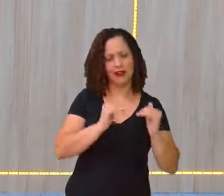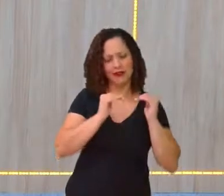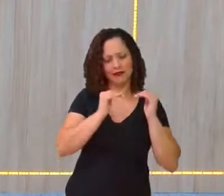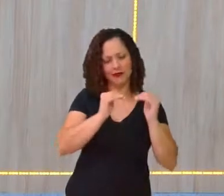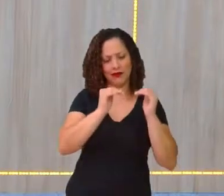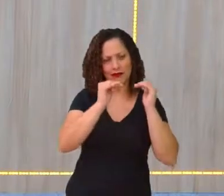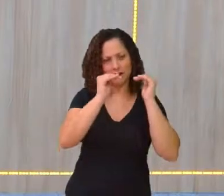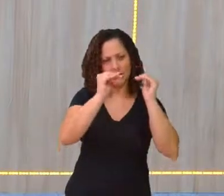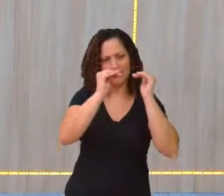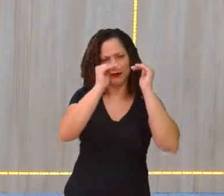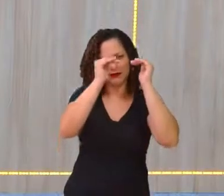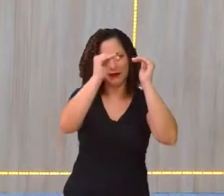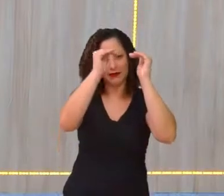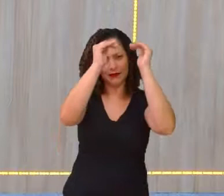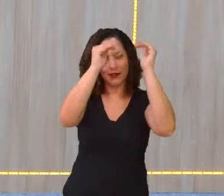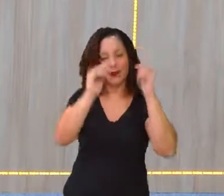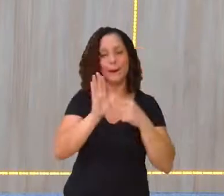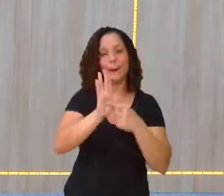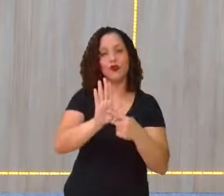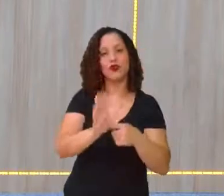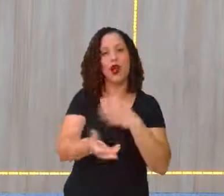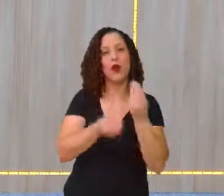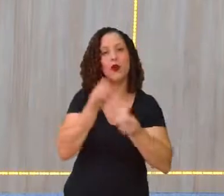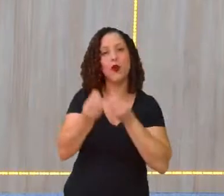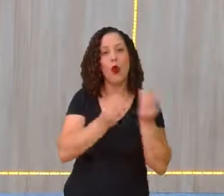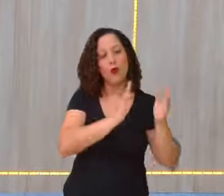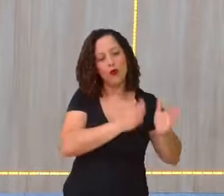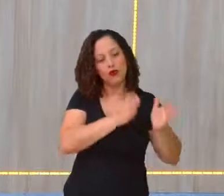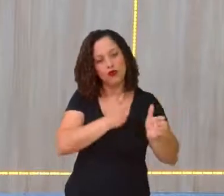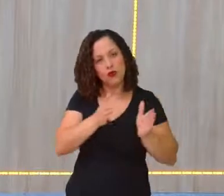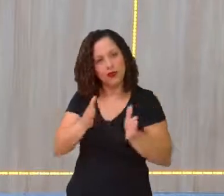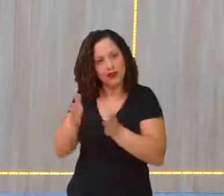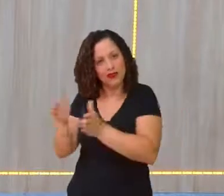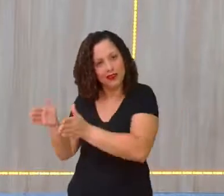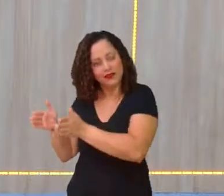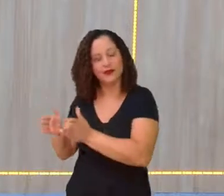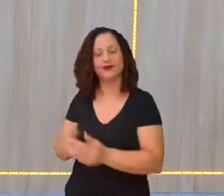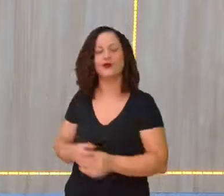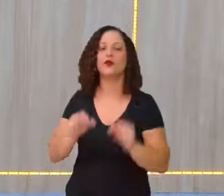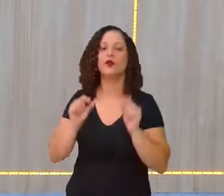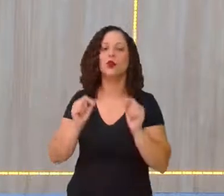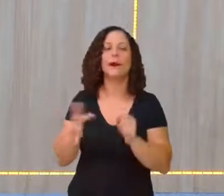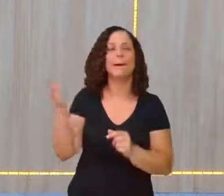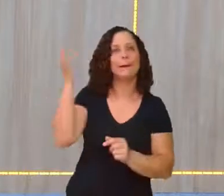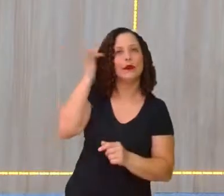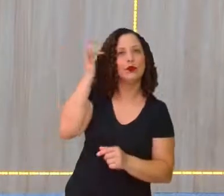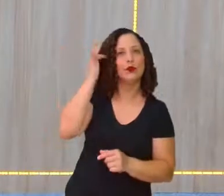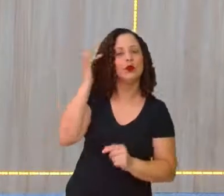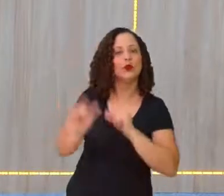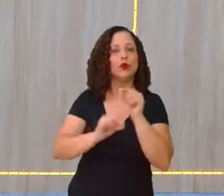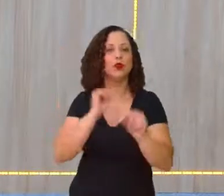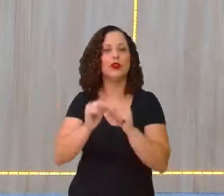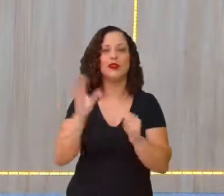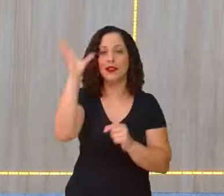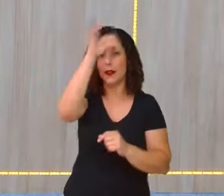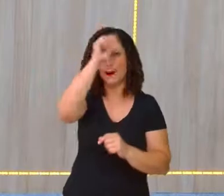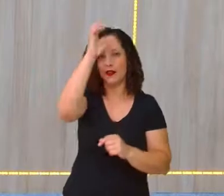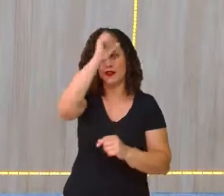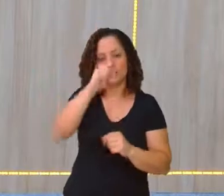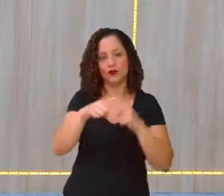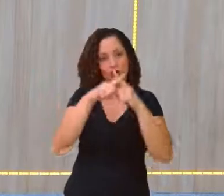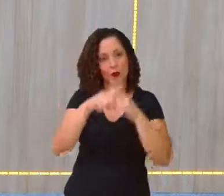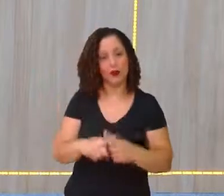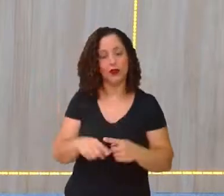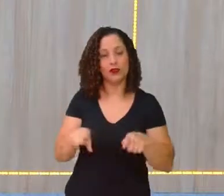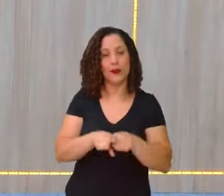definindo o seu caminho de evolução, né, a sua maturidade, o que você aprendeu sobre o esporte e também sobre